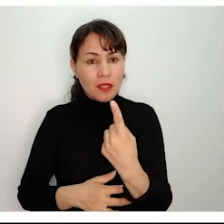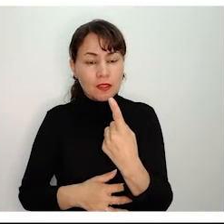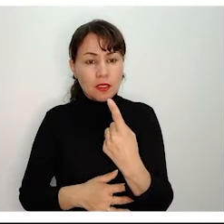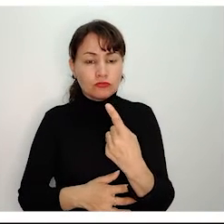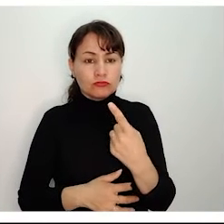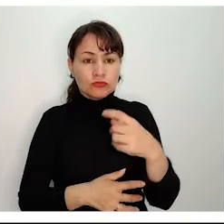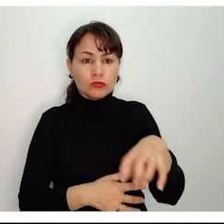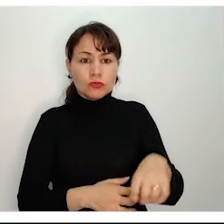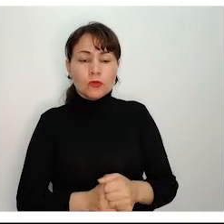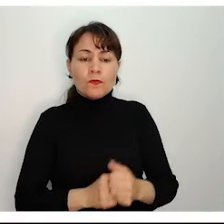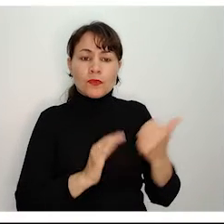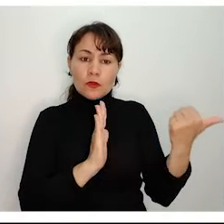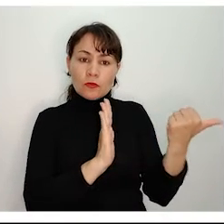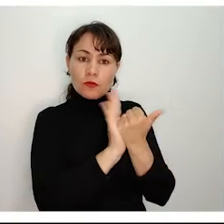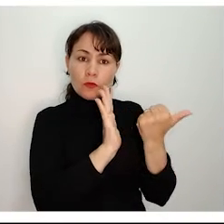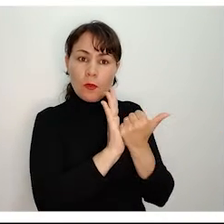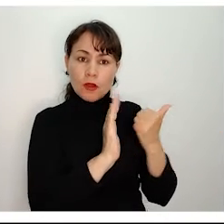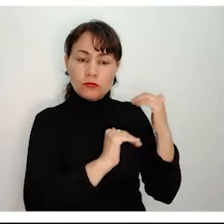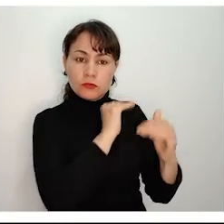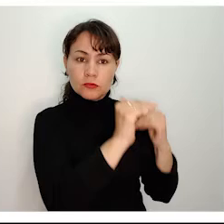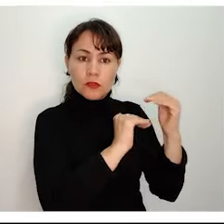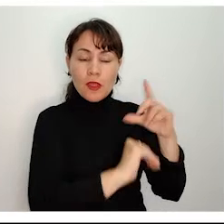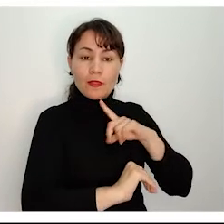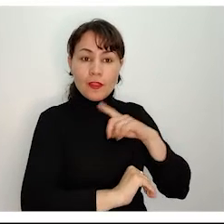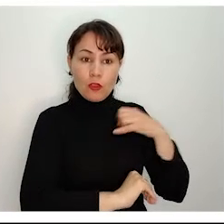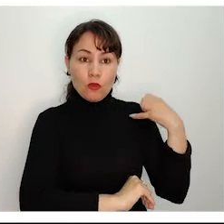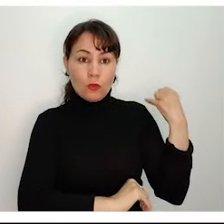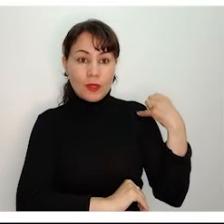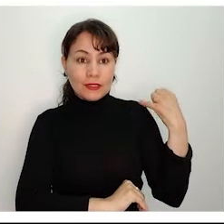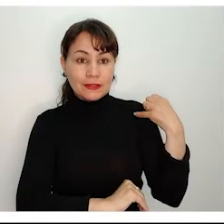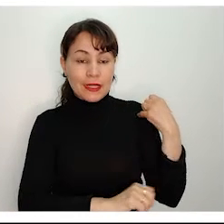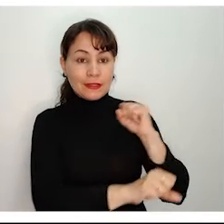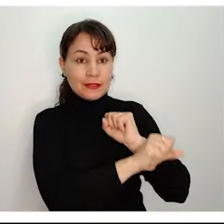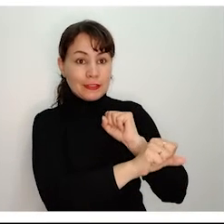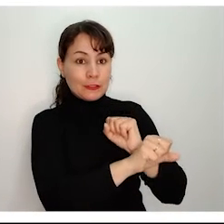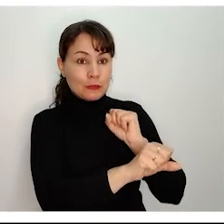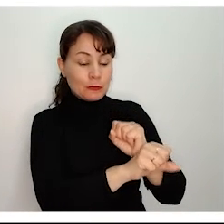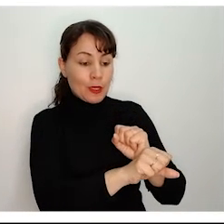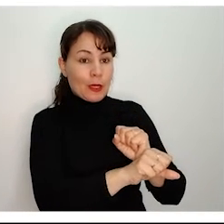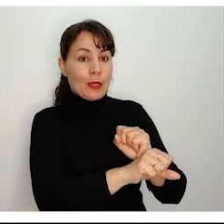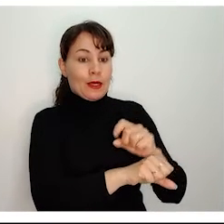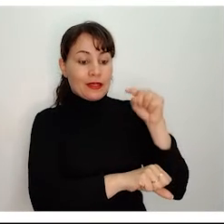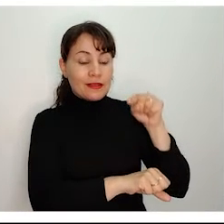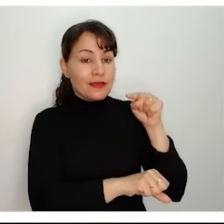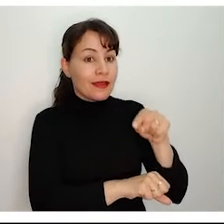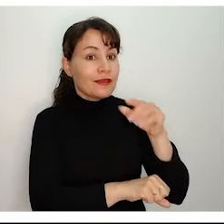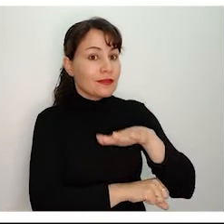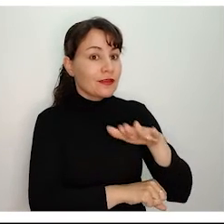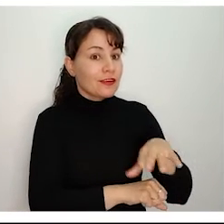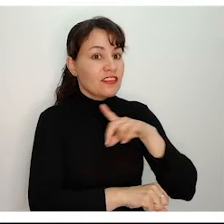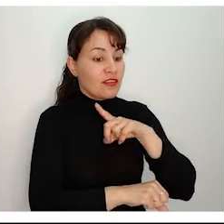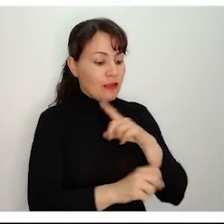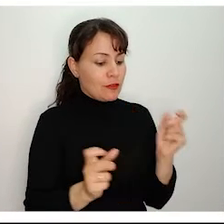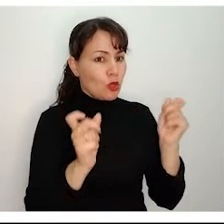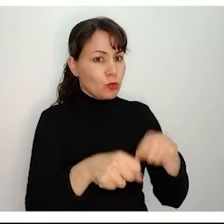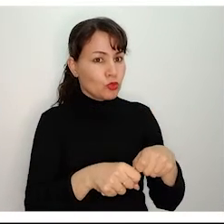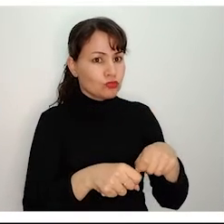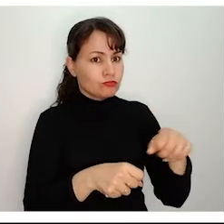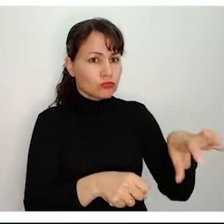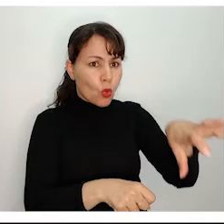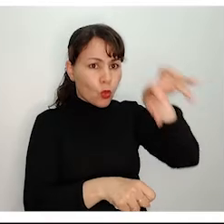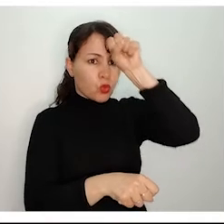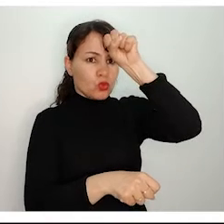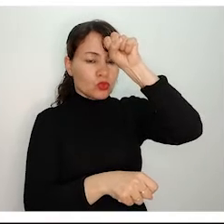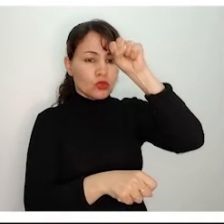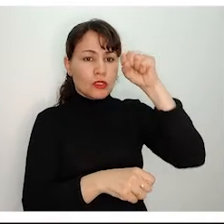Para cada aquisição dos marcos do desenvolvimento, existe uma idade em que é esperado que a criança tenha aquela